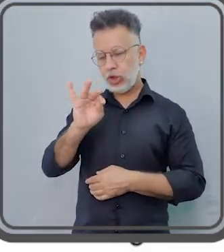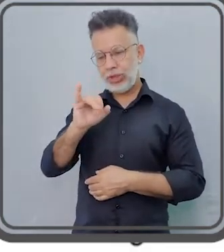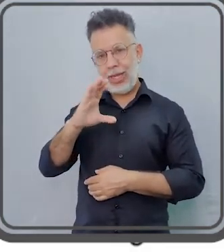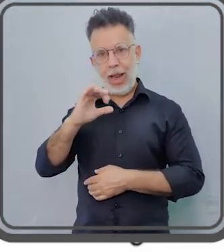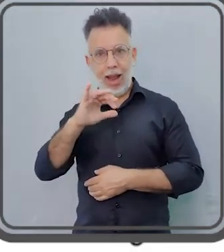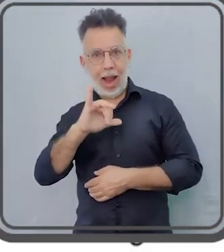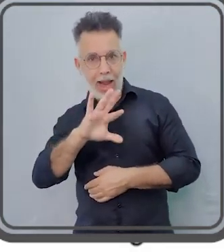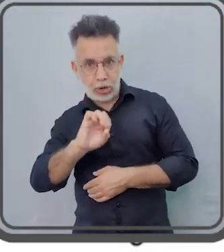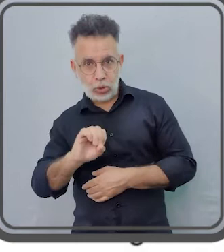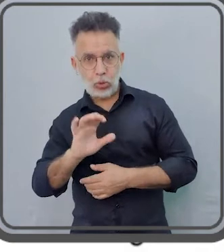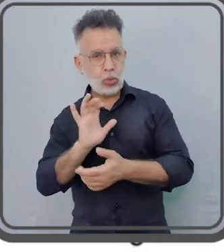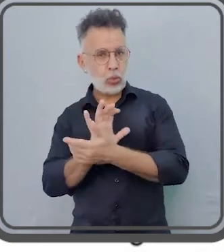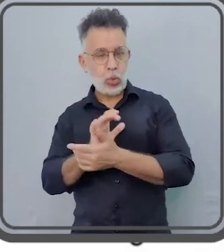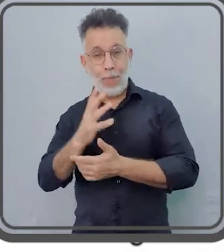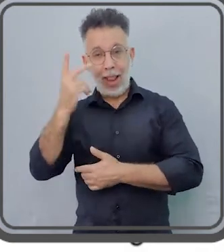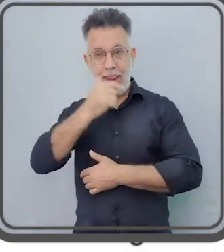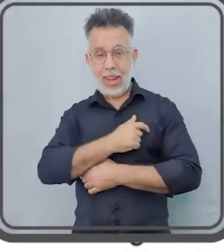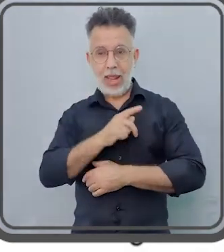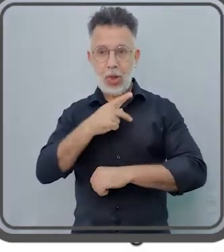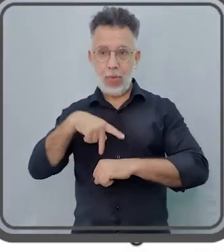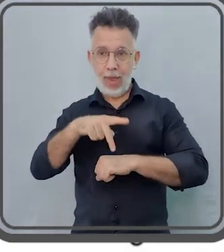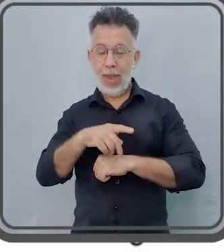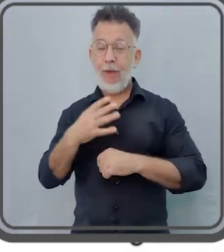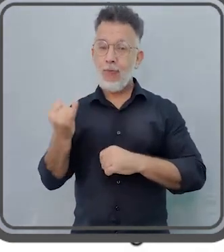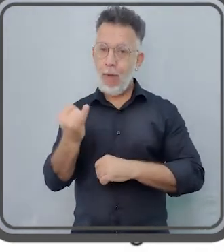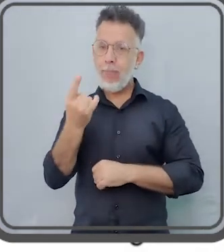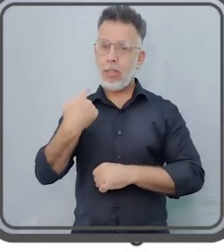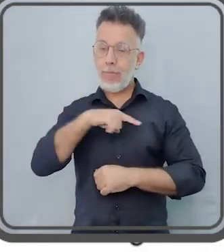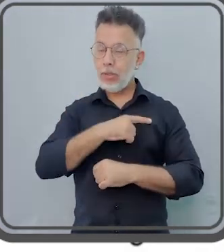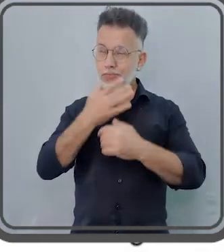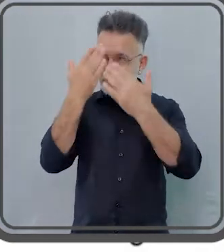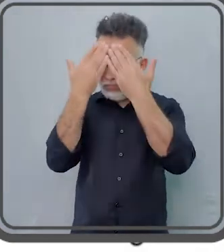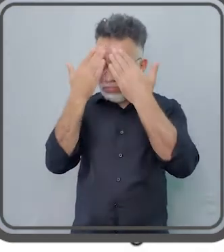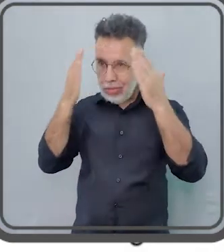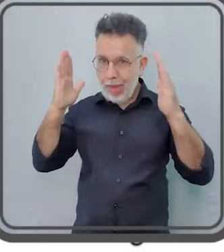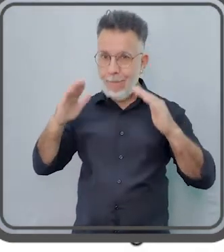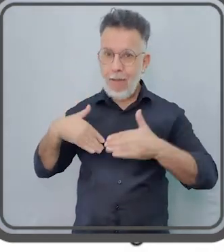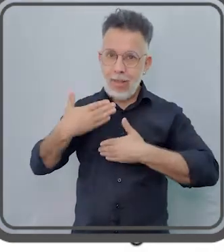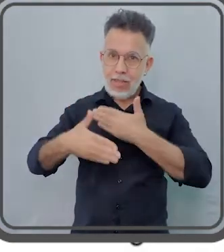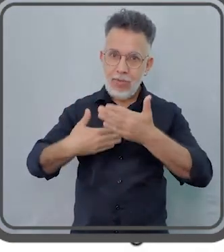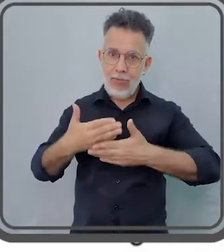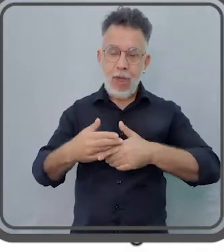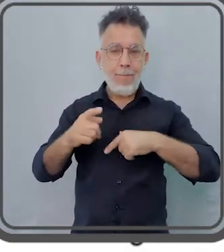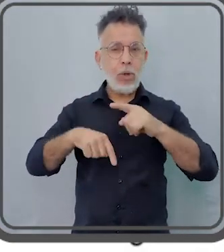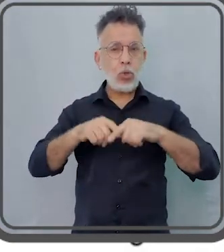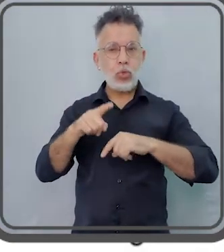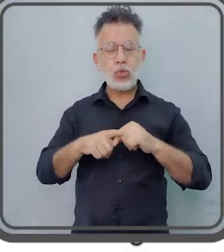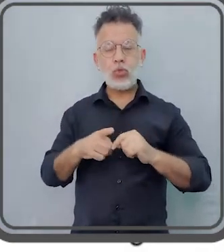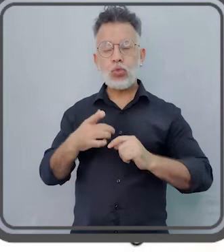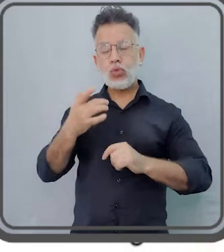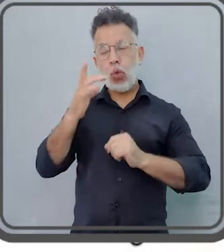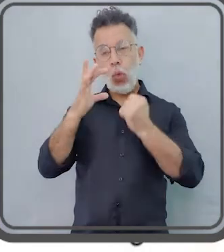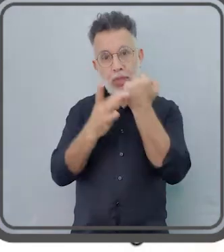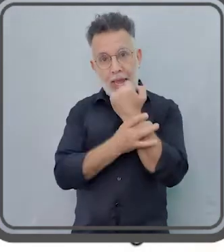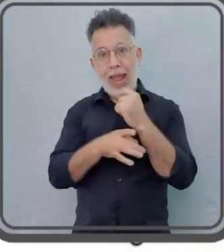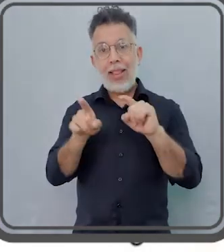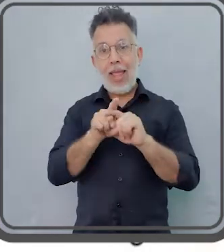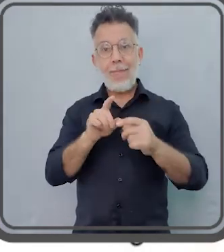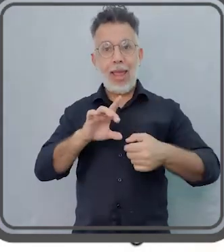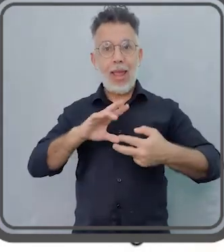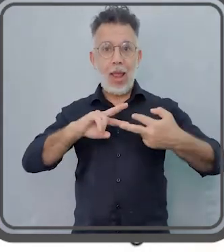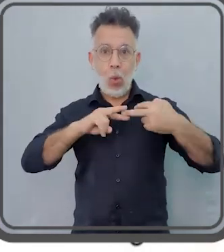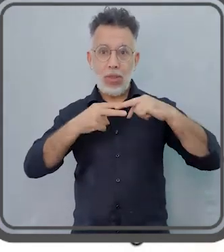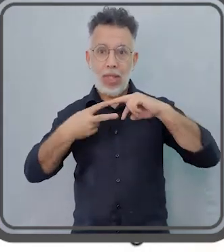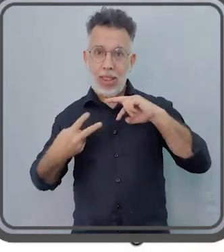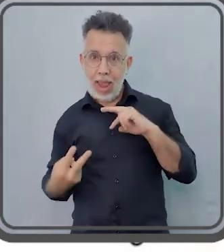para a gente na hora de ter essa cabeça de desenvolver produto com segurança e com DNA empreendedor, porque o Dr. Miguel Grisner, ele